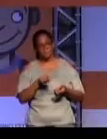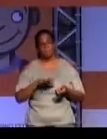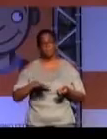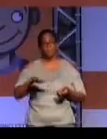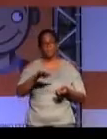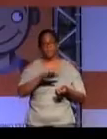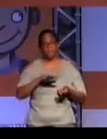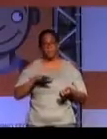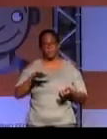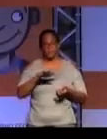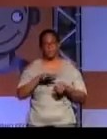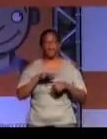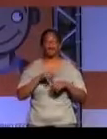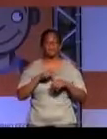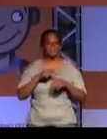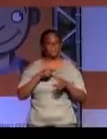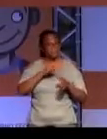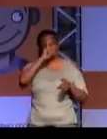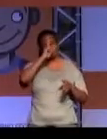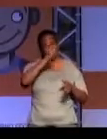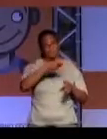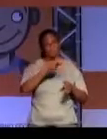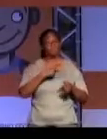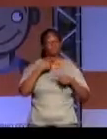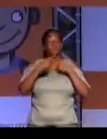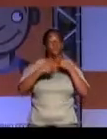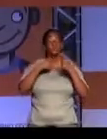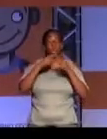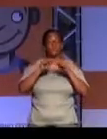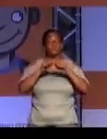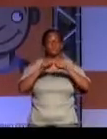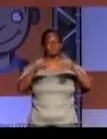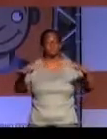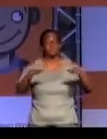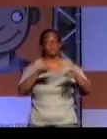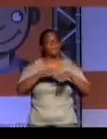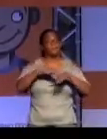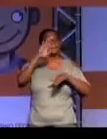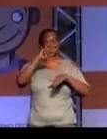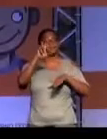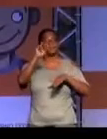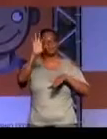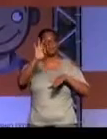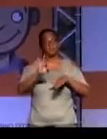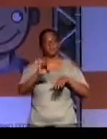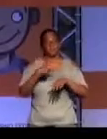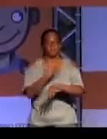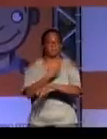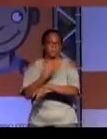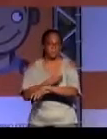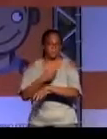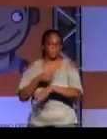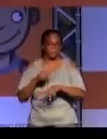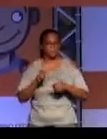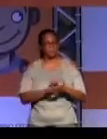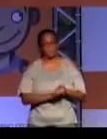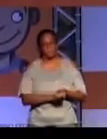áreas com recomendação, não conseguiam a cobertura acima de 50%. Uma grande